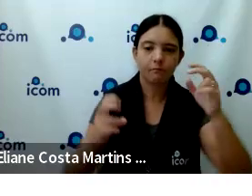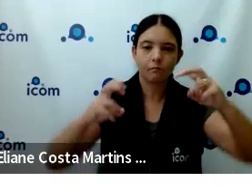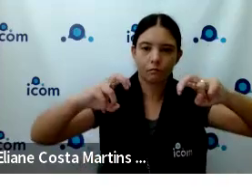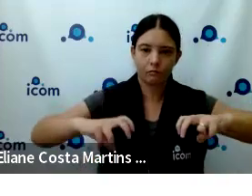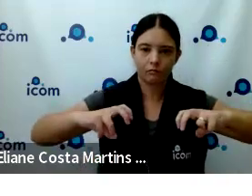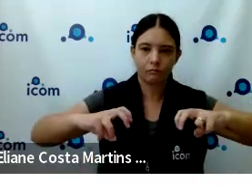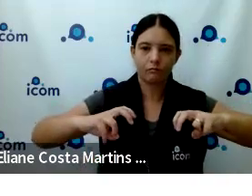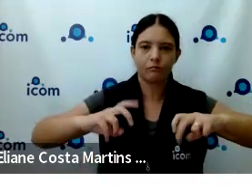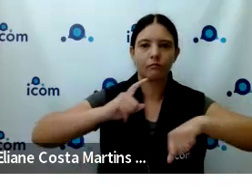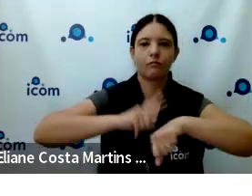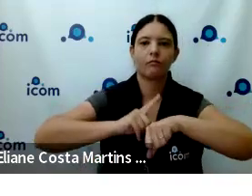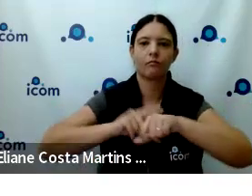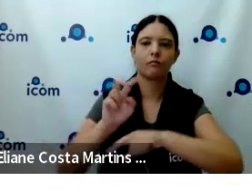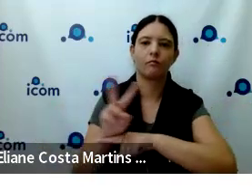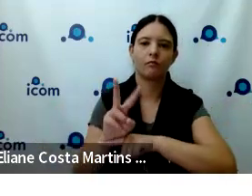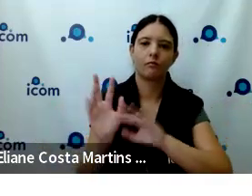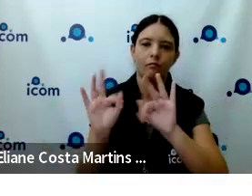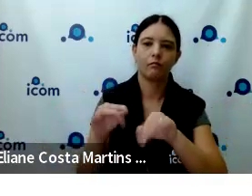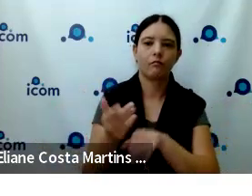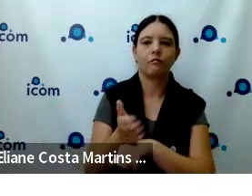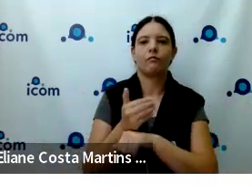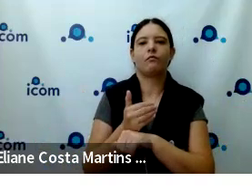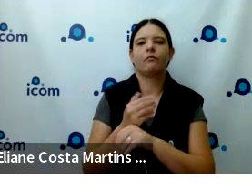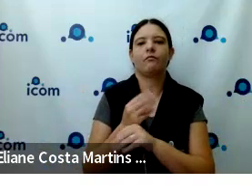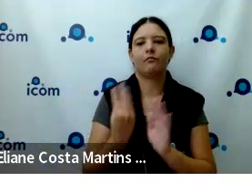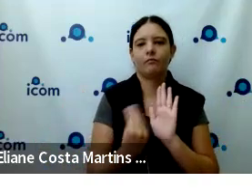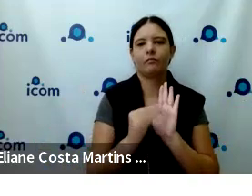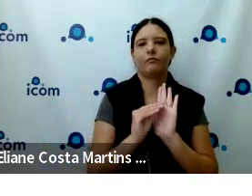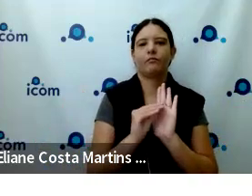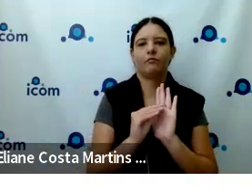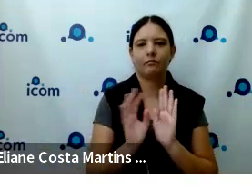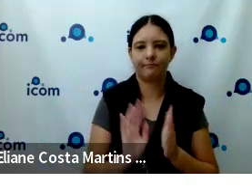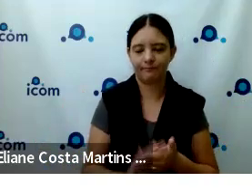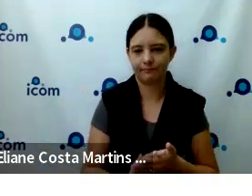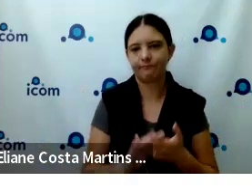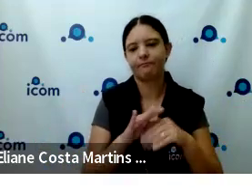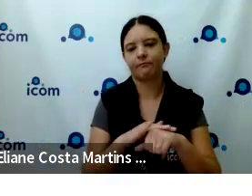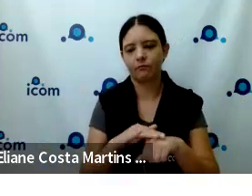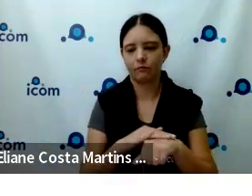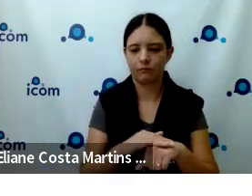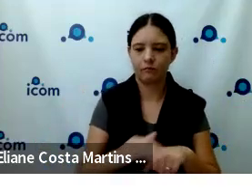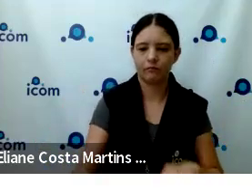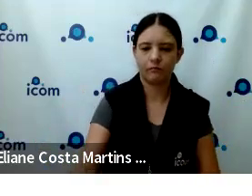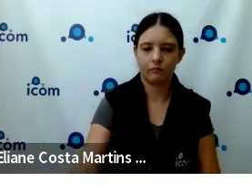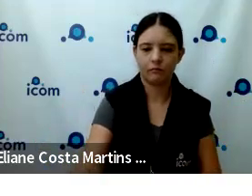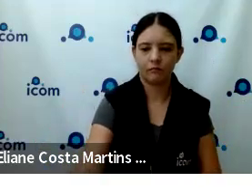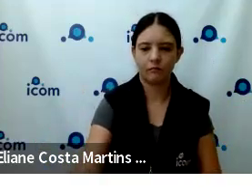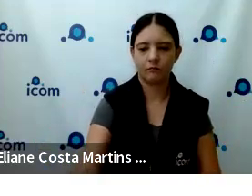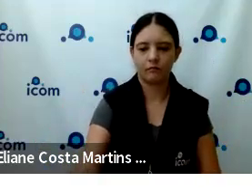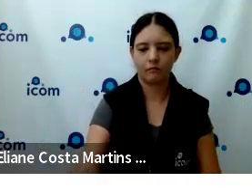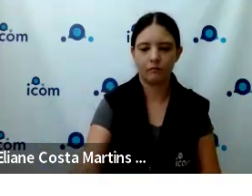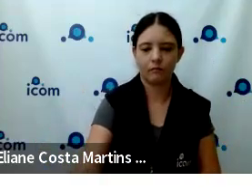no encerramento da fiscalização, antes do ato de lançamento. Quer dizer, é aquela conversa que muitas